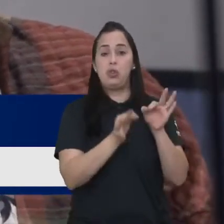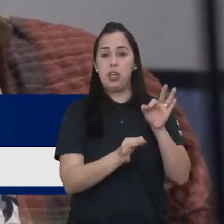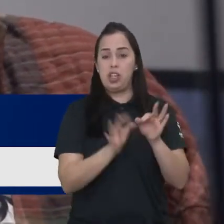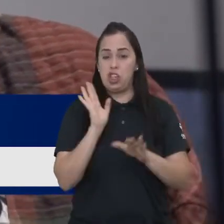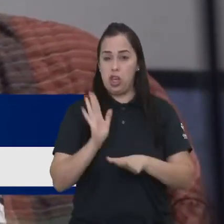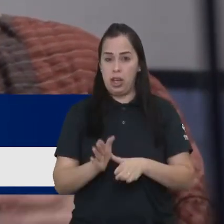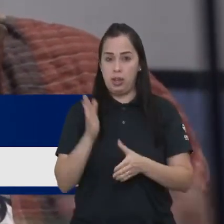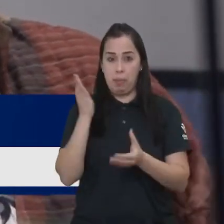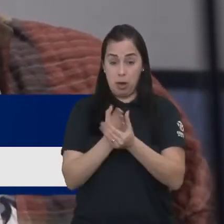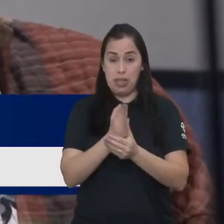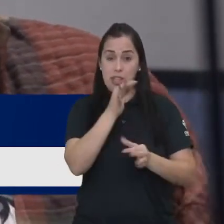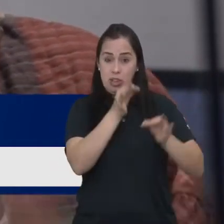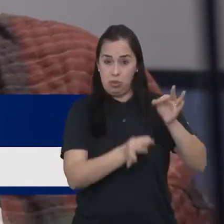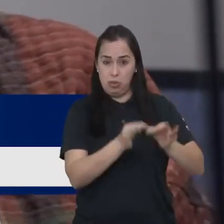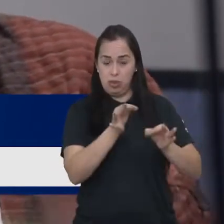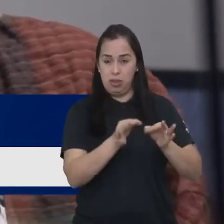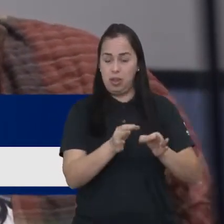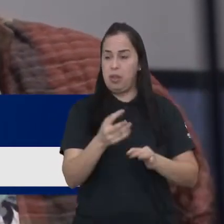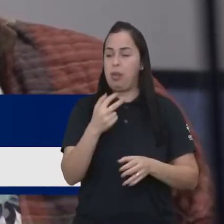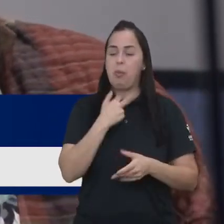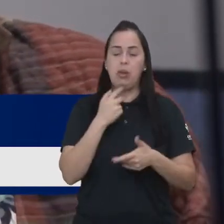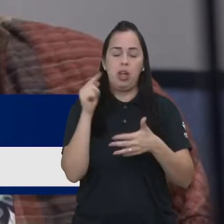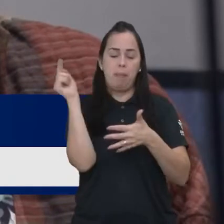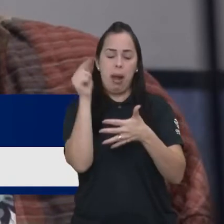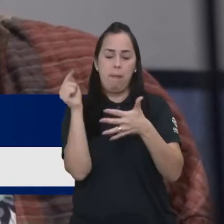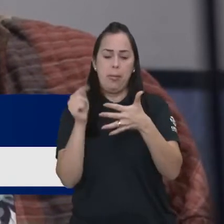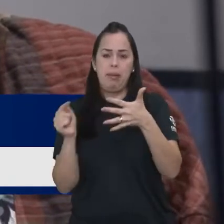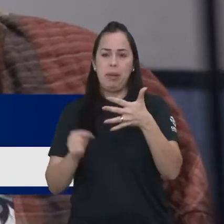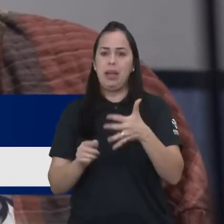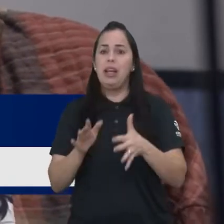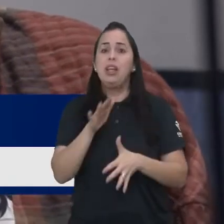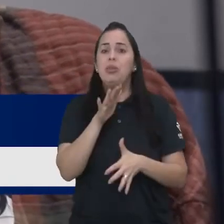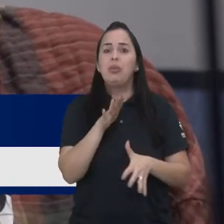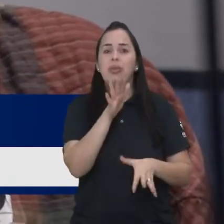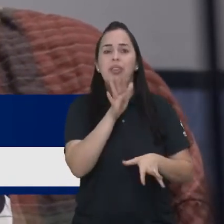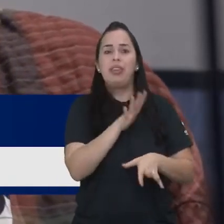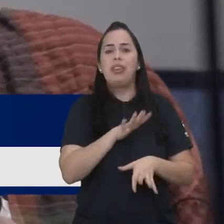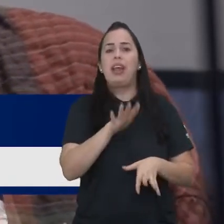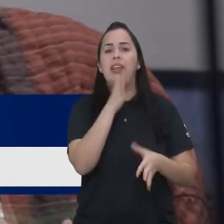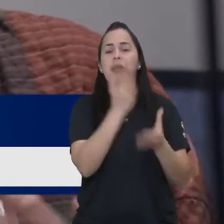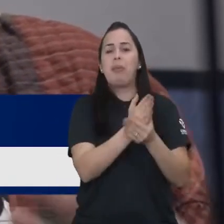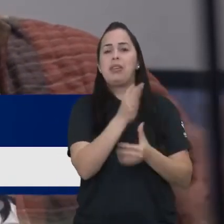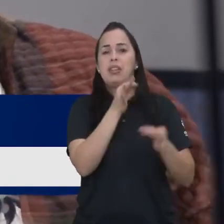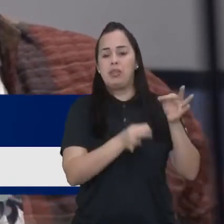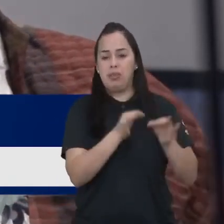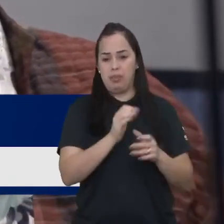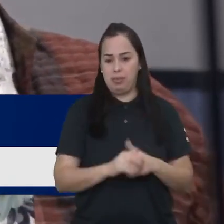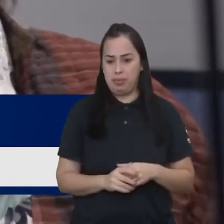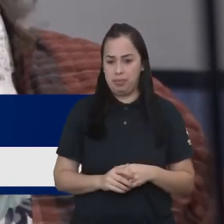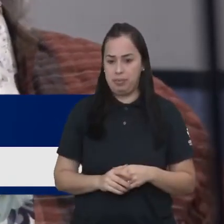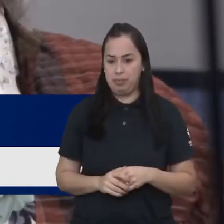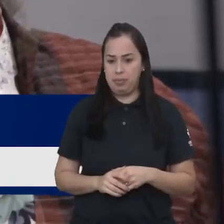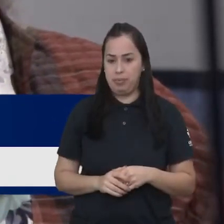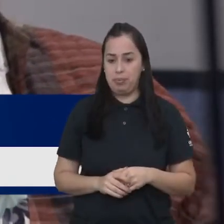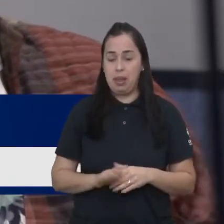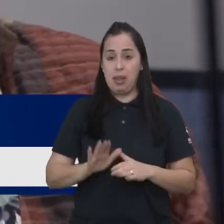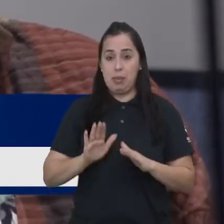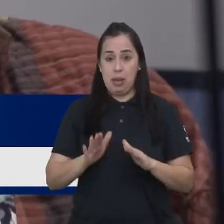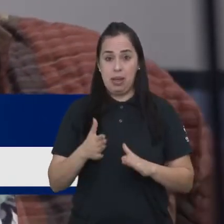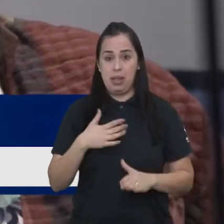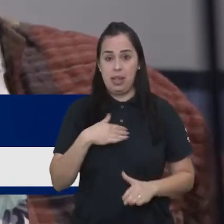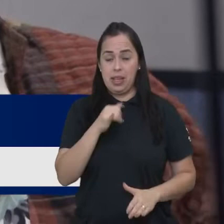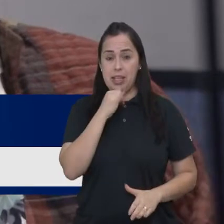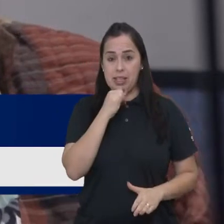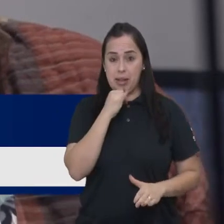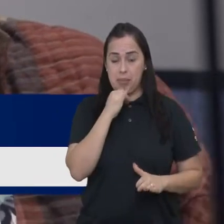pode ligar água, não pode ligar esgoto, tudo é determinação judicial. Só que o meu vizinho, a 10 metros